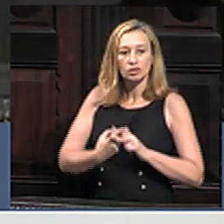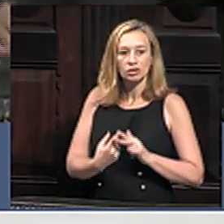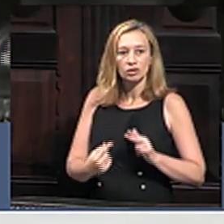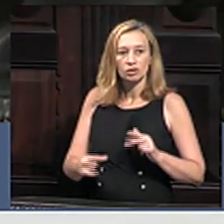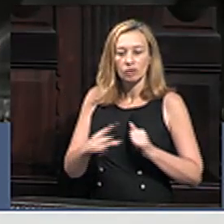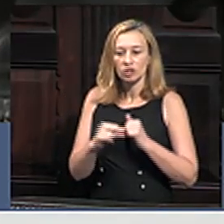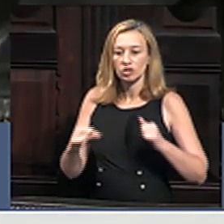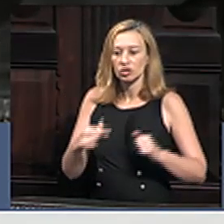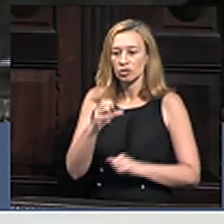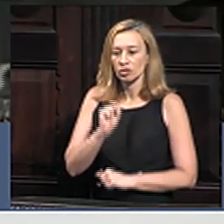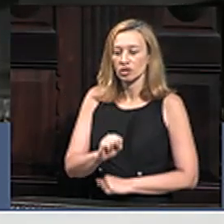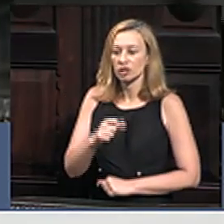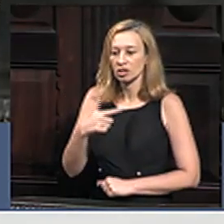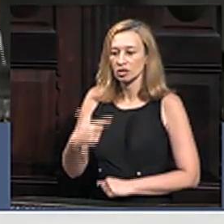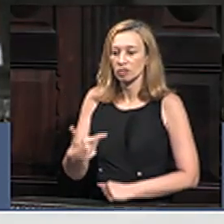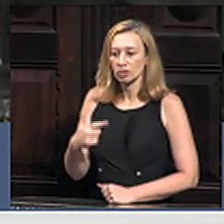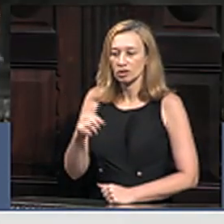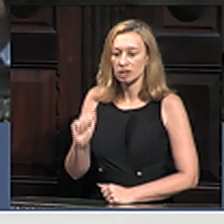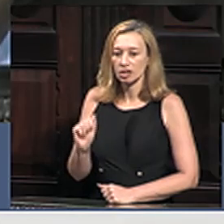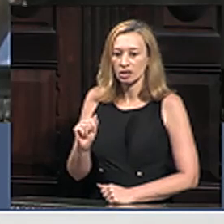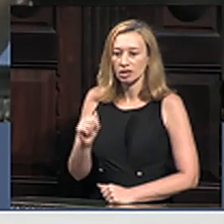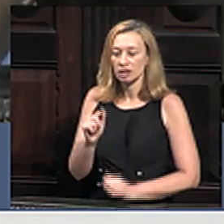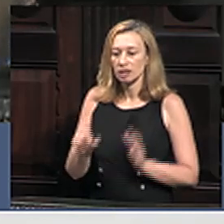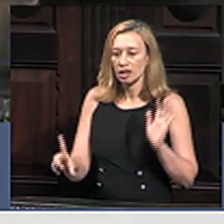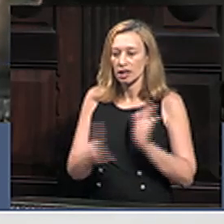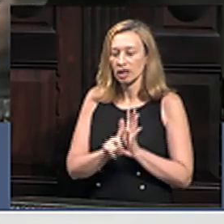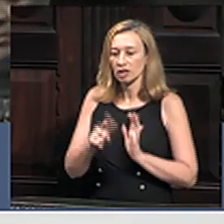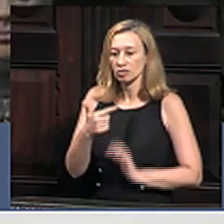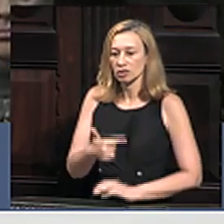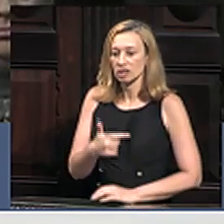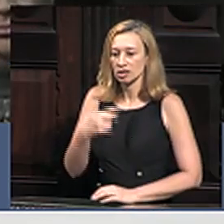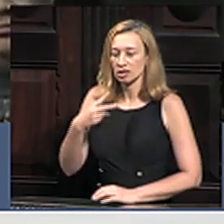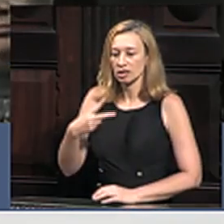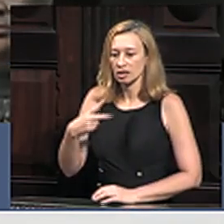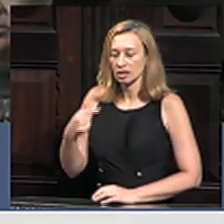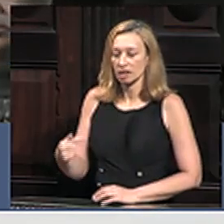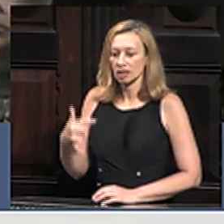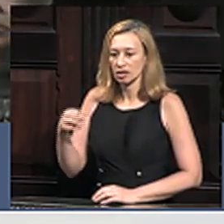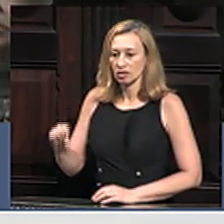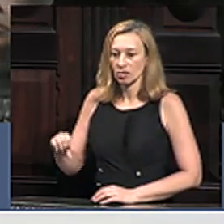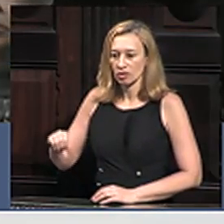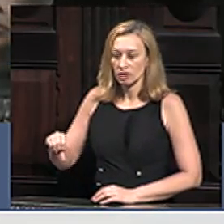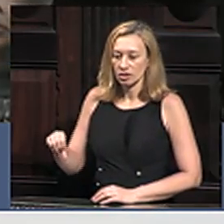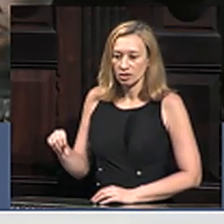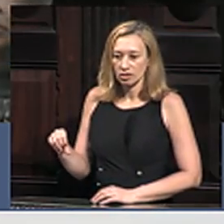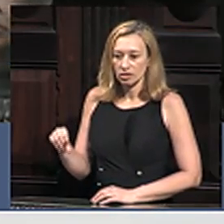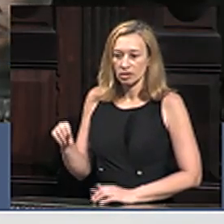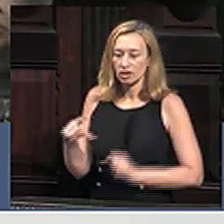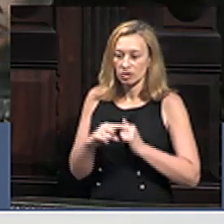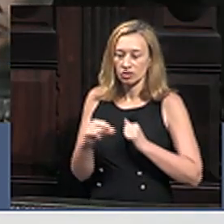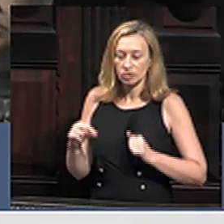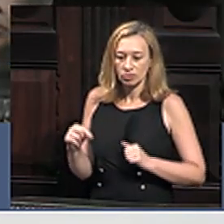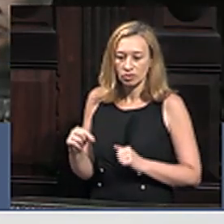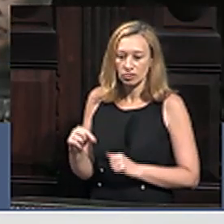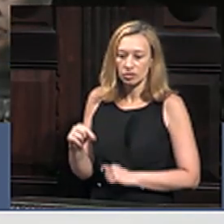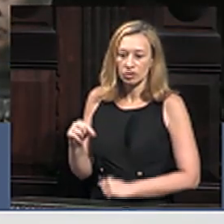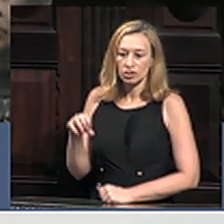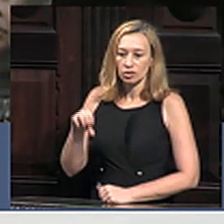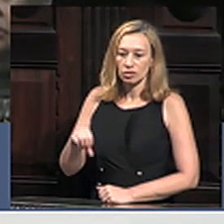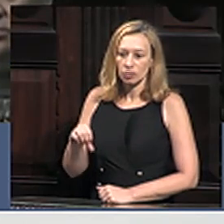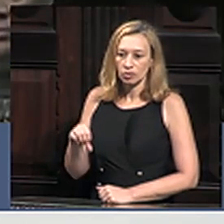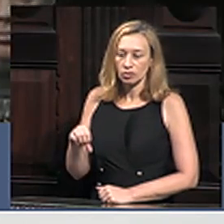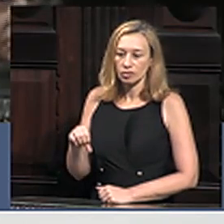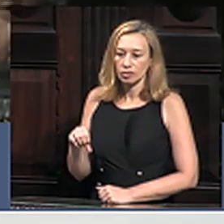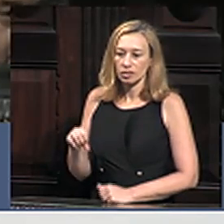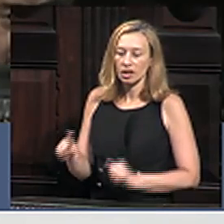artigo 82A da lei número 279 de 26 de novembro de 1979 e o artigo 9º da lei